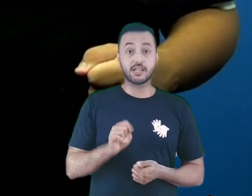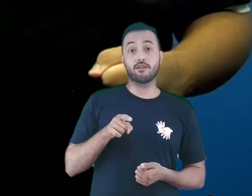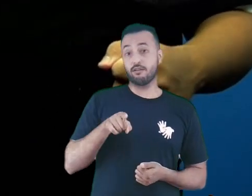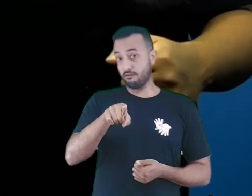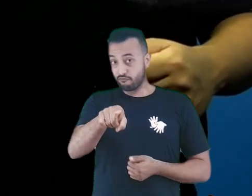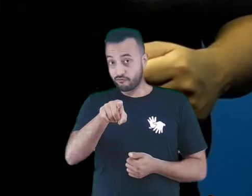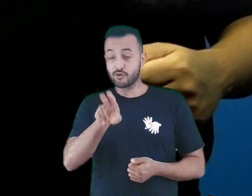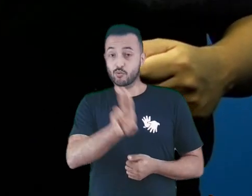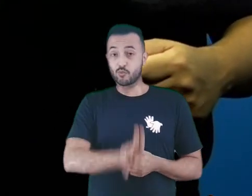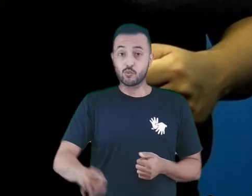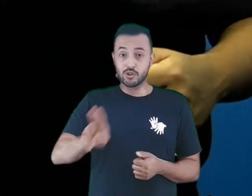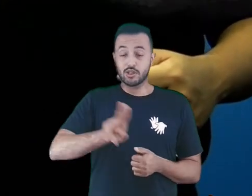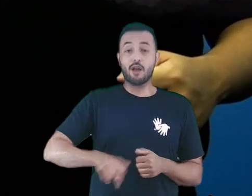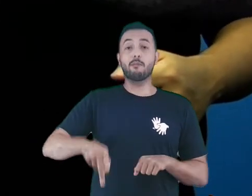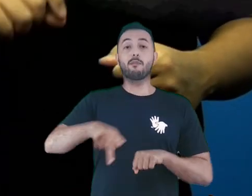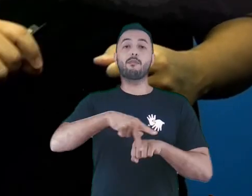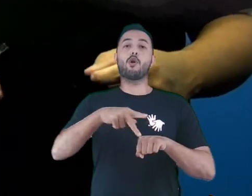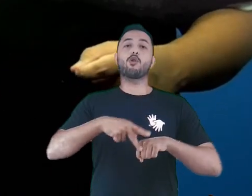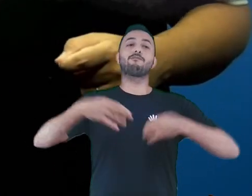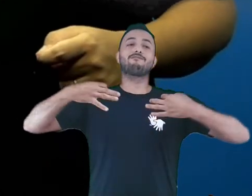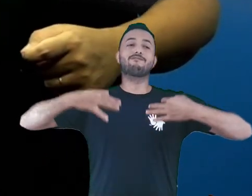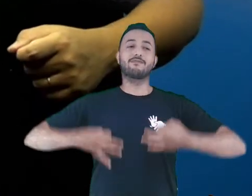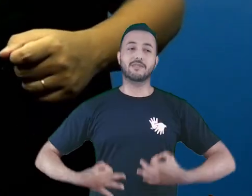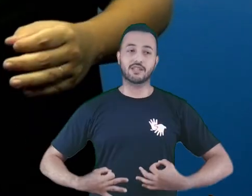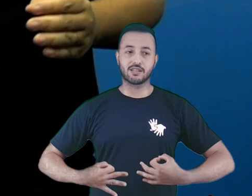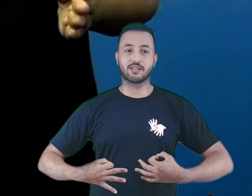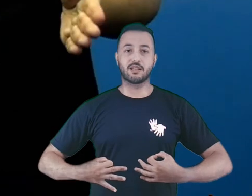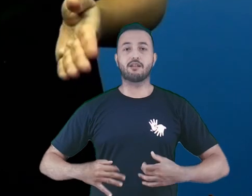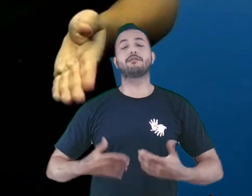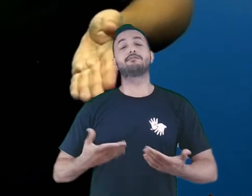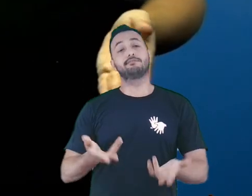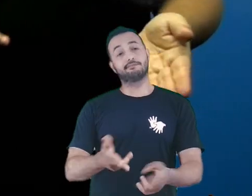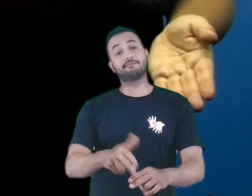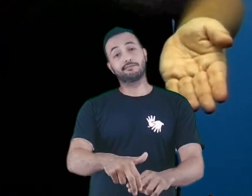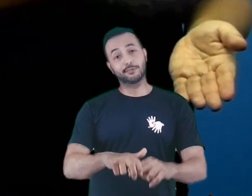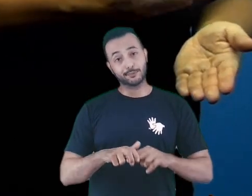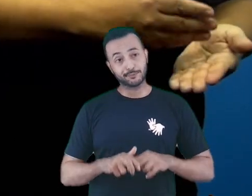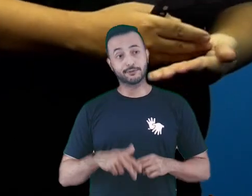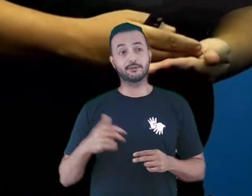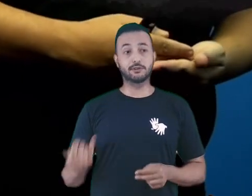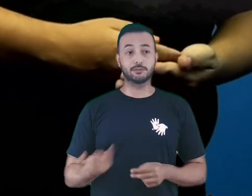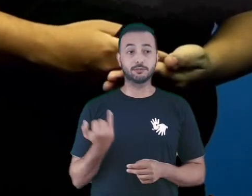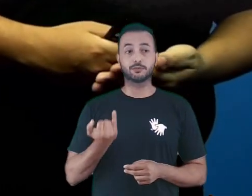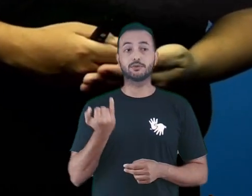os pronomes de maneira correta. Por isso que é importante